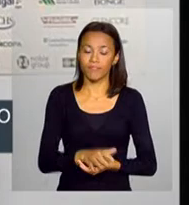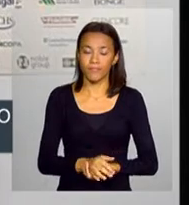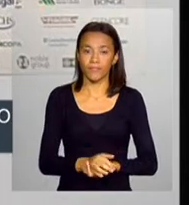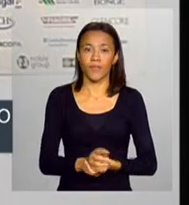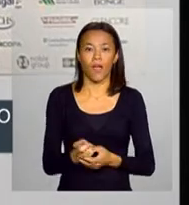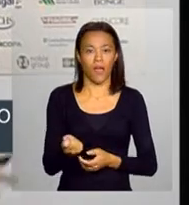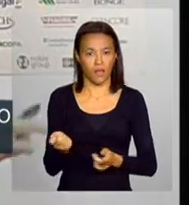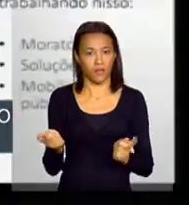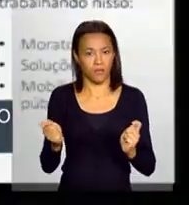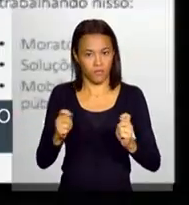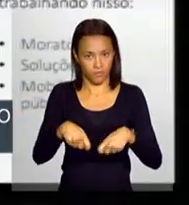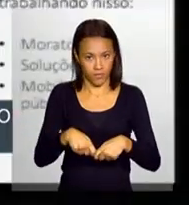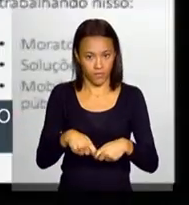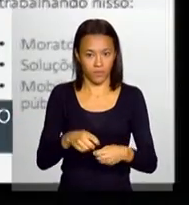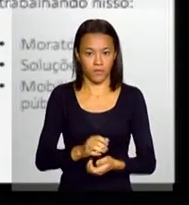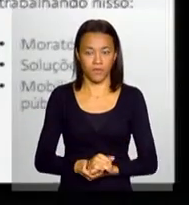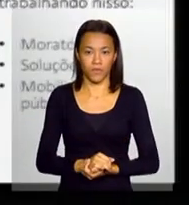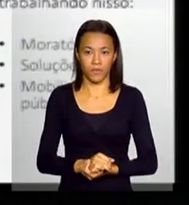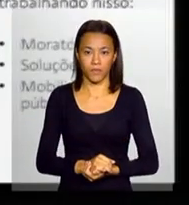sim